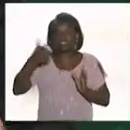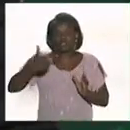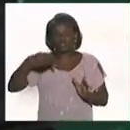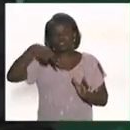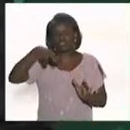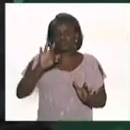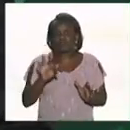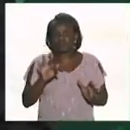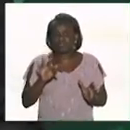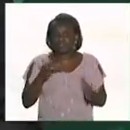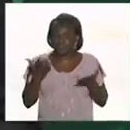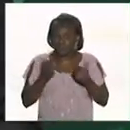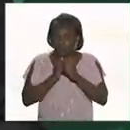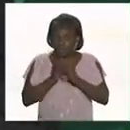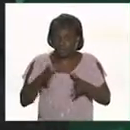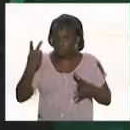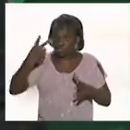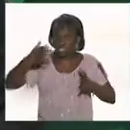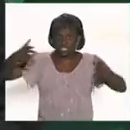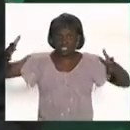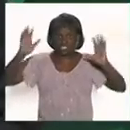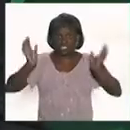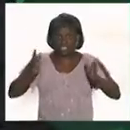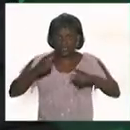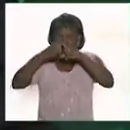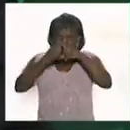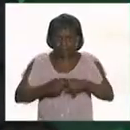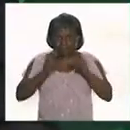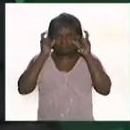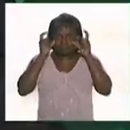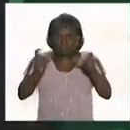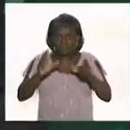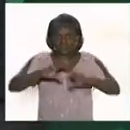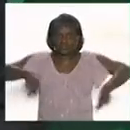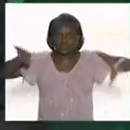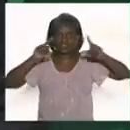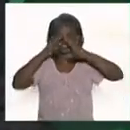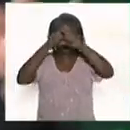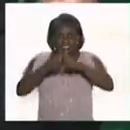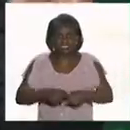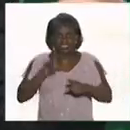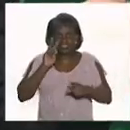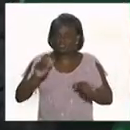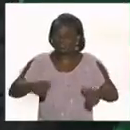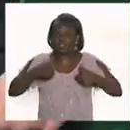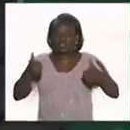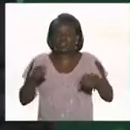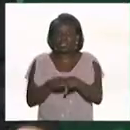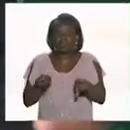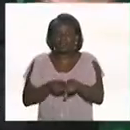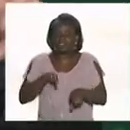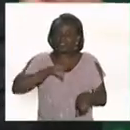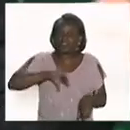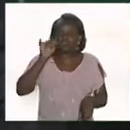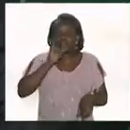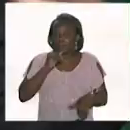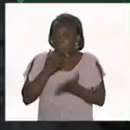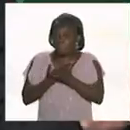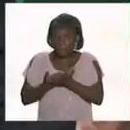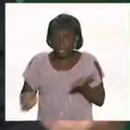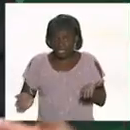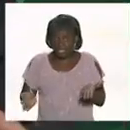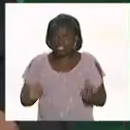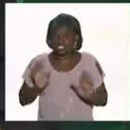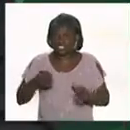friburguense é o meu segundo time. Então, quando começa já os dois grandes se enfrentando, chama a atenção da competição e, melhor ainda, Vasco ou Fluminense,